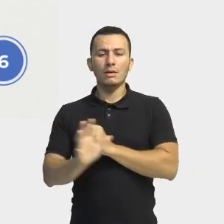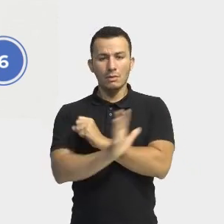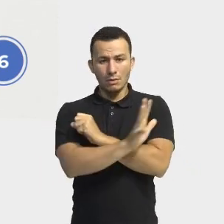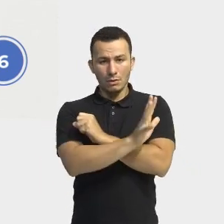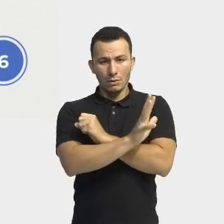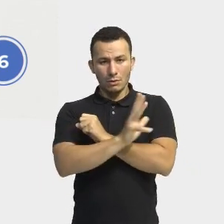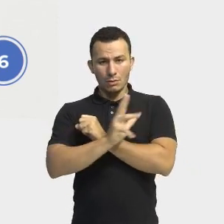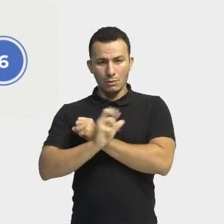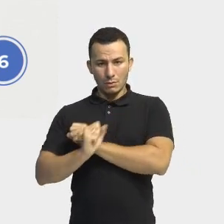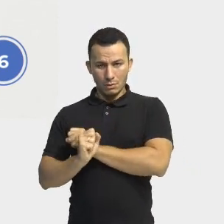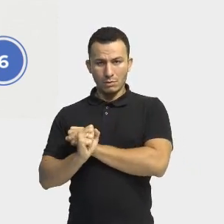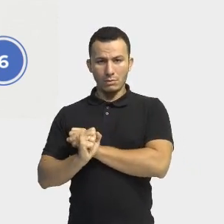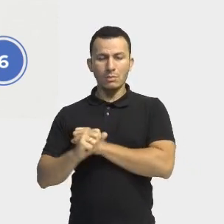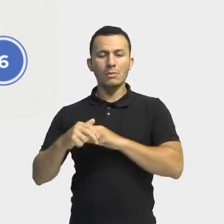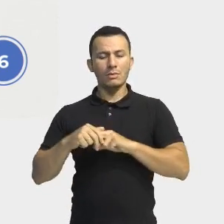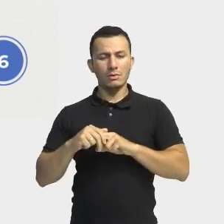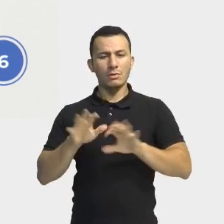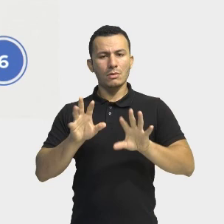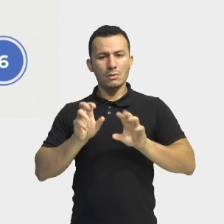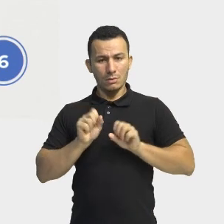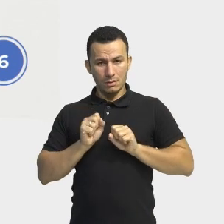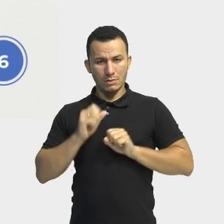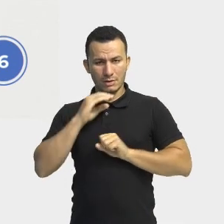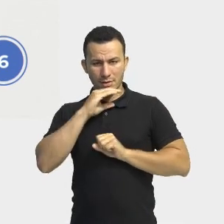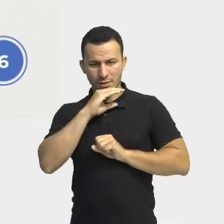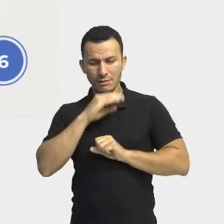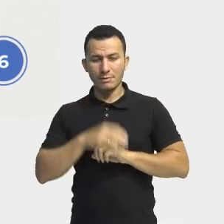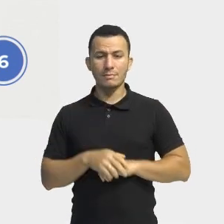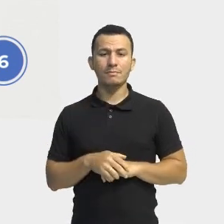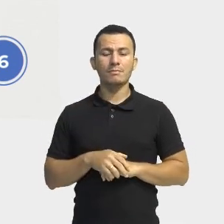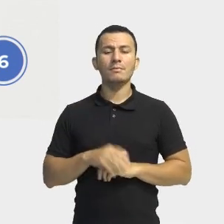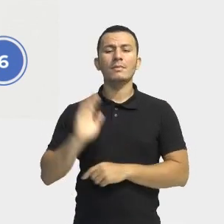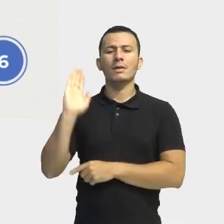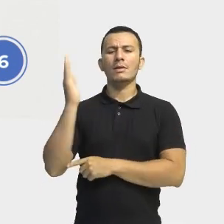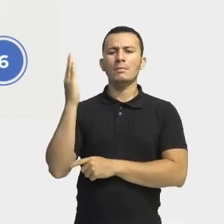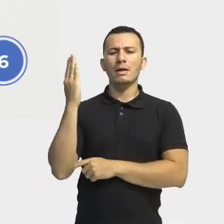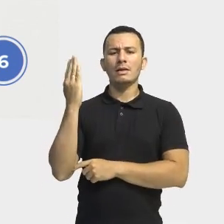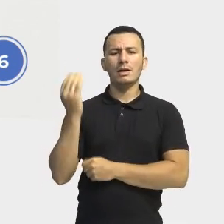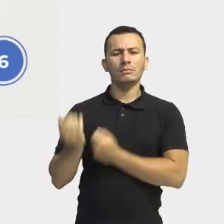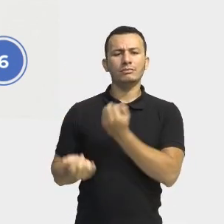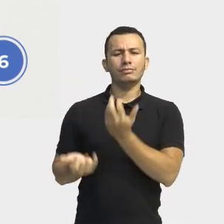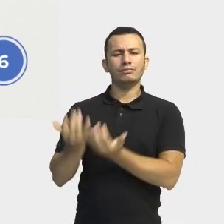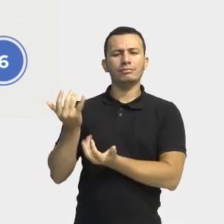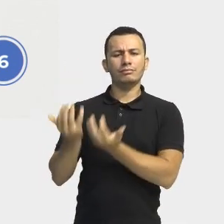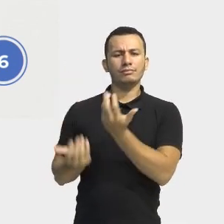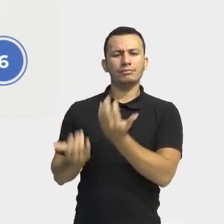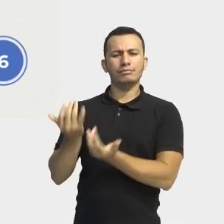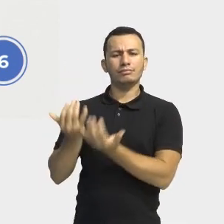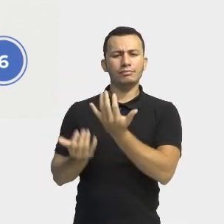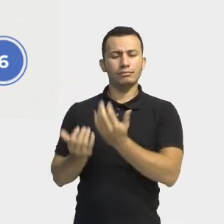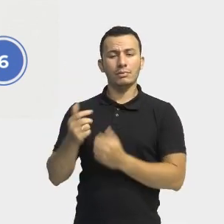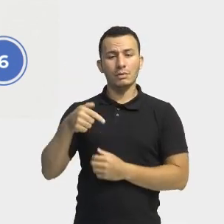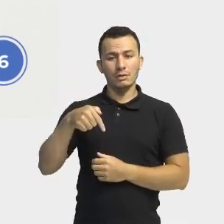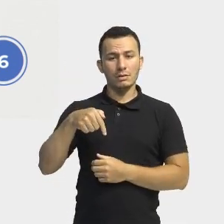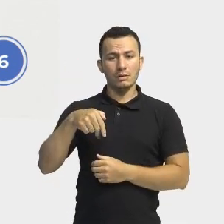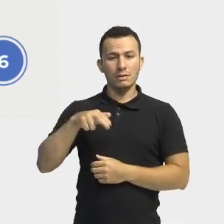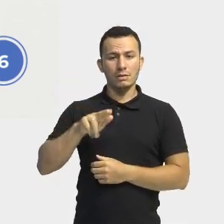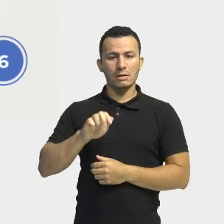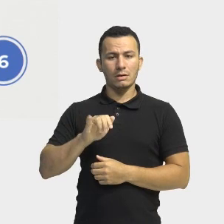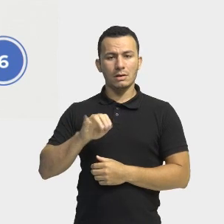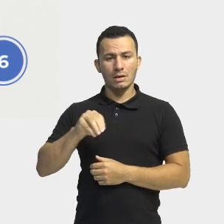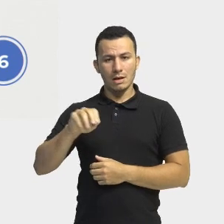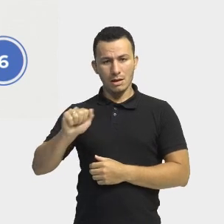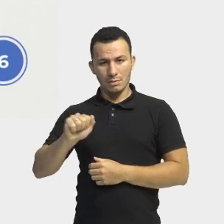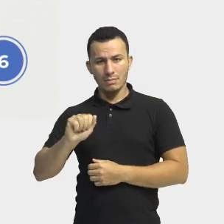E na terceira afirmativa, combustão da madeira. Todas as vezes que a gente fala em queima, fala